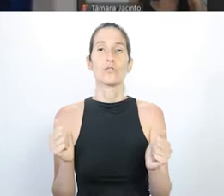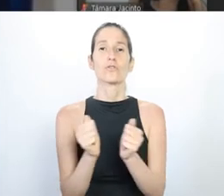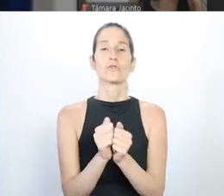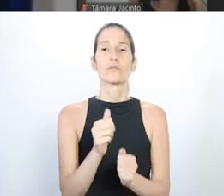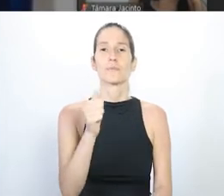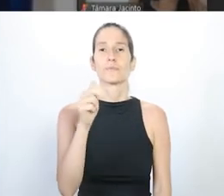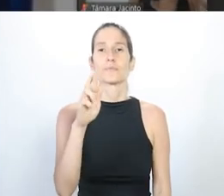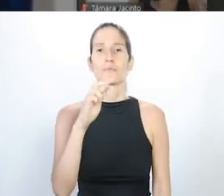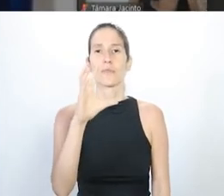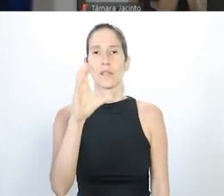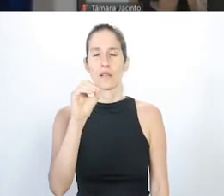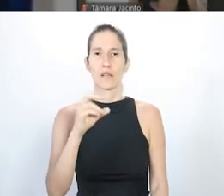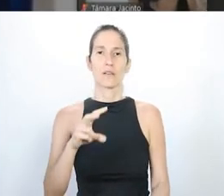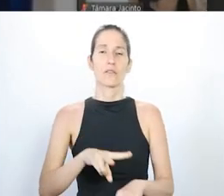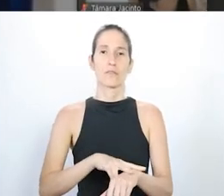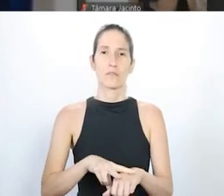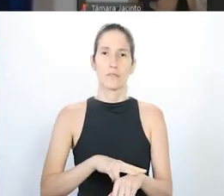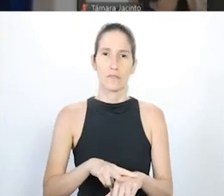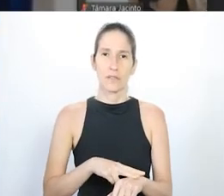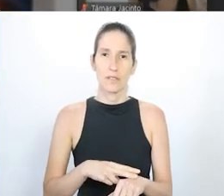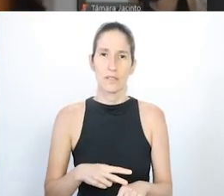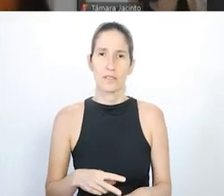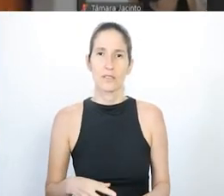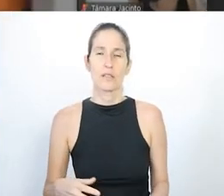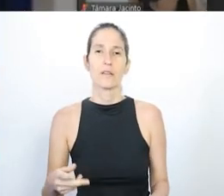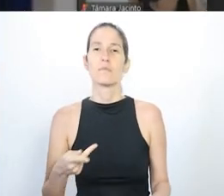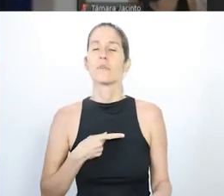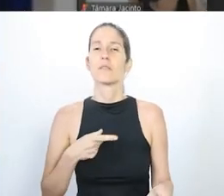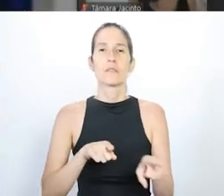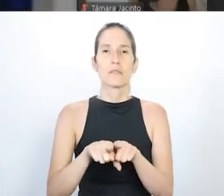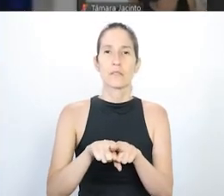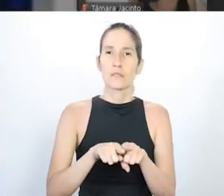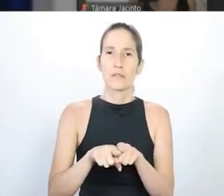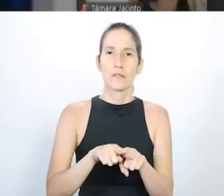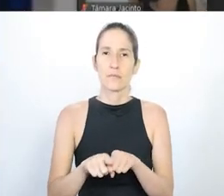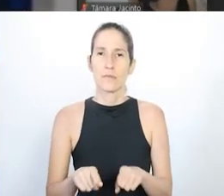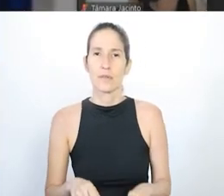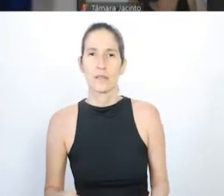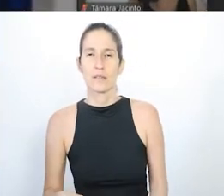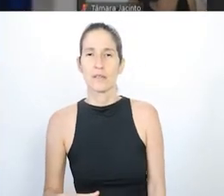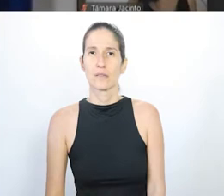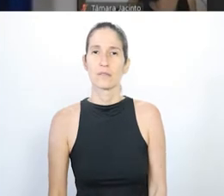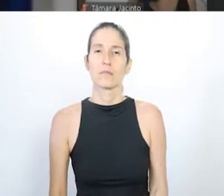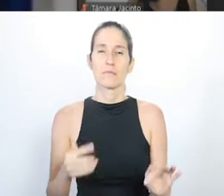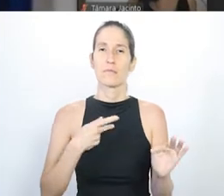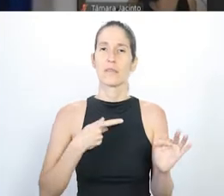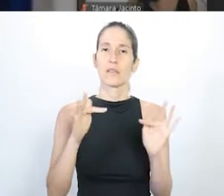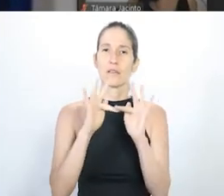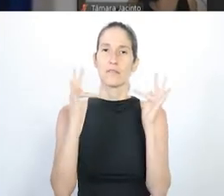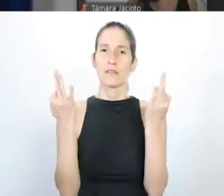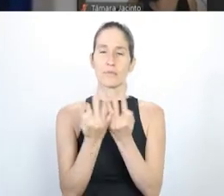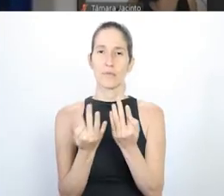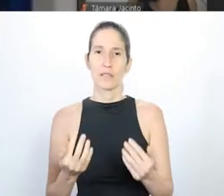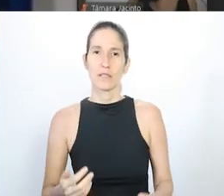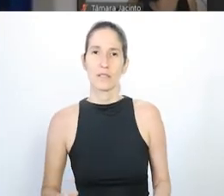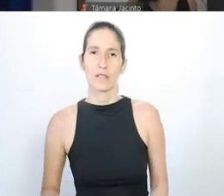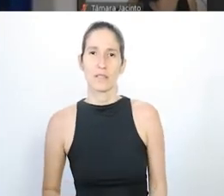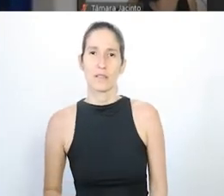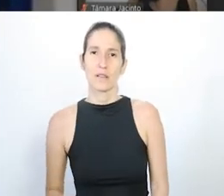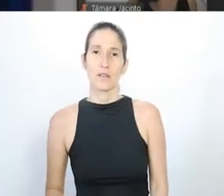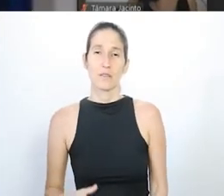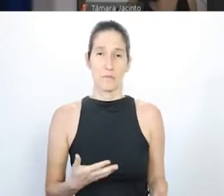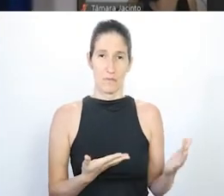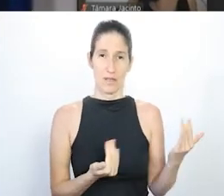Tem uns mais novos que eu não tenho como mais filhos com meus filhos, porque não vem se comportando direito. Estou